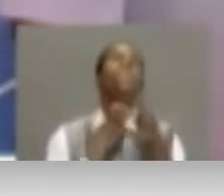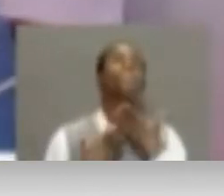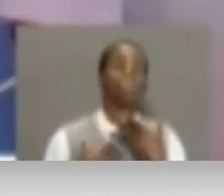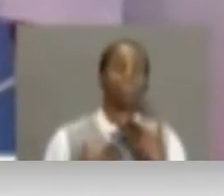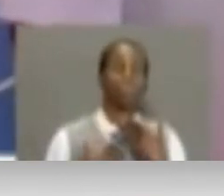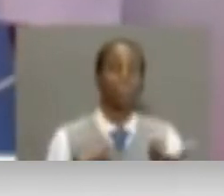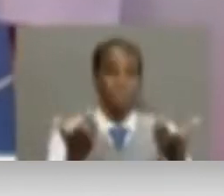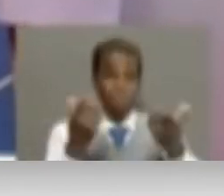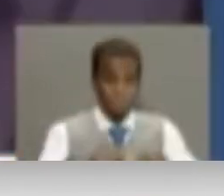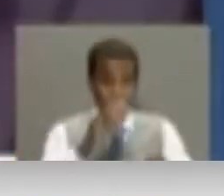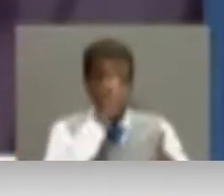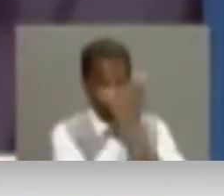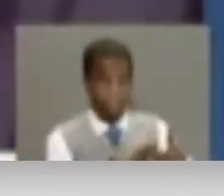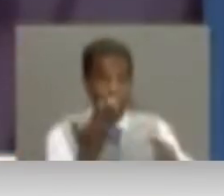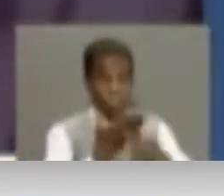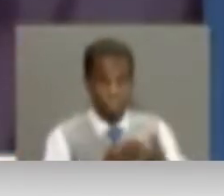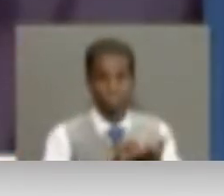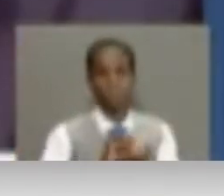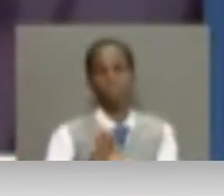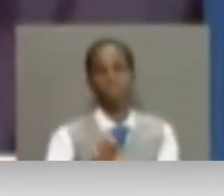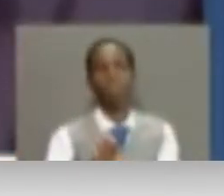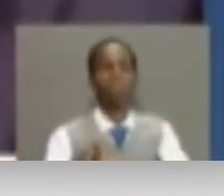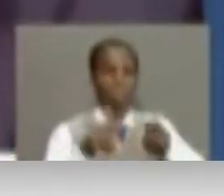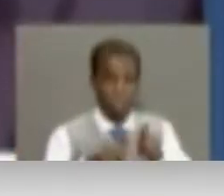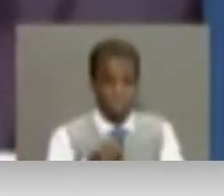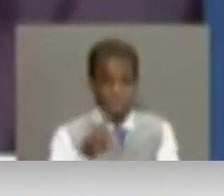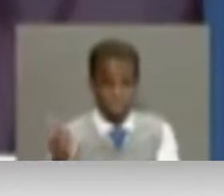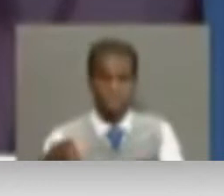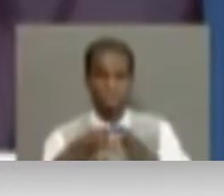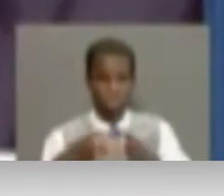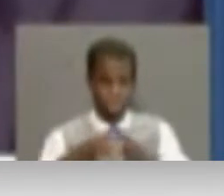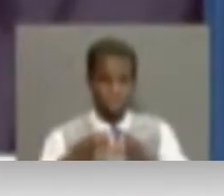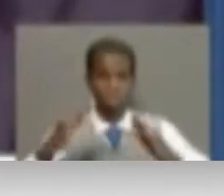esse manifesto de vontade como a partida, um critério para poder avançar